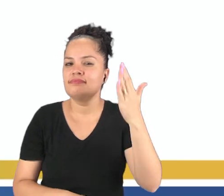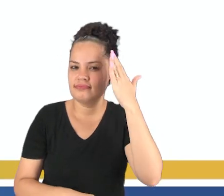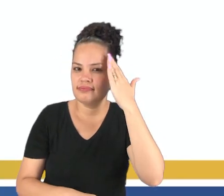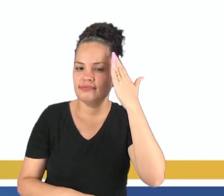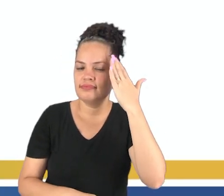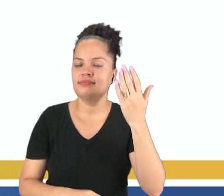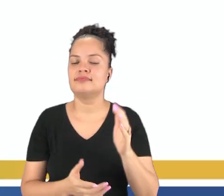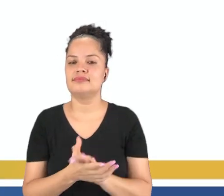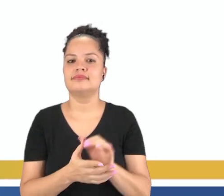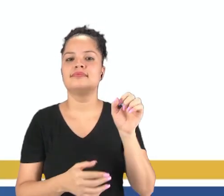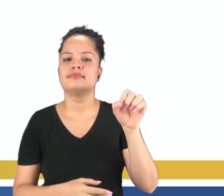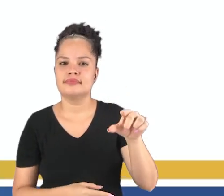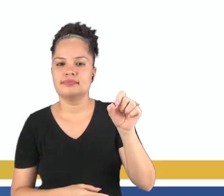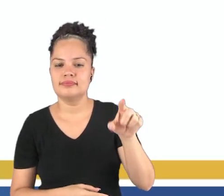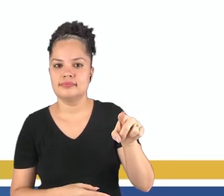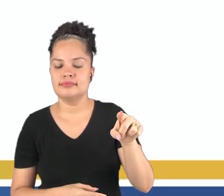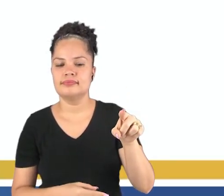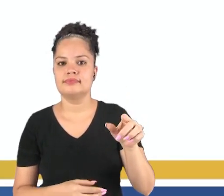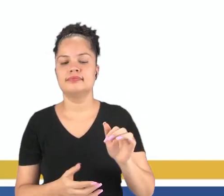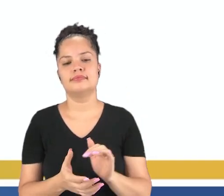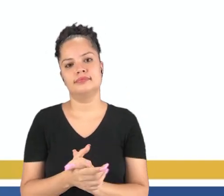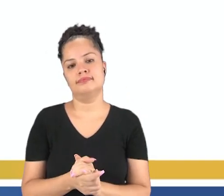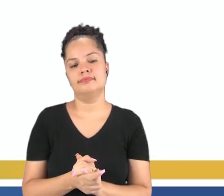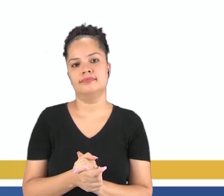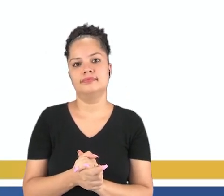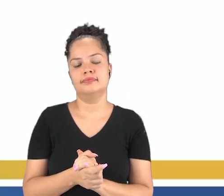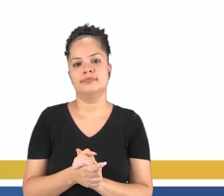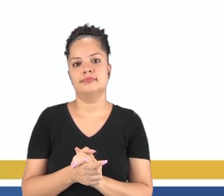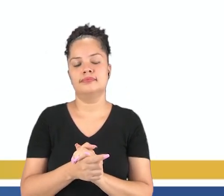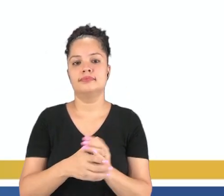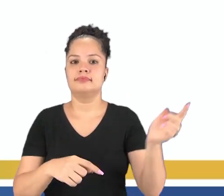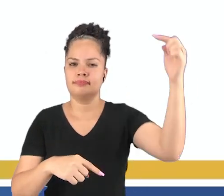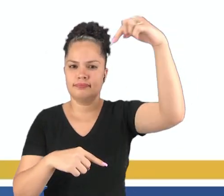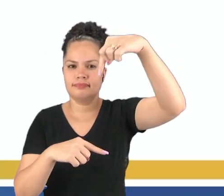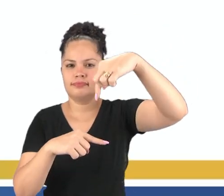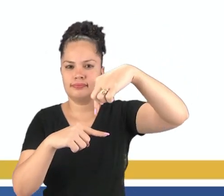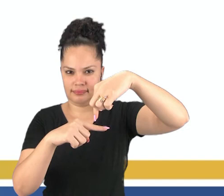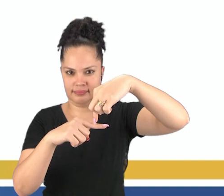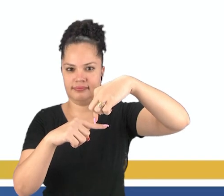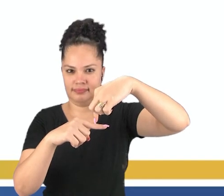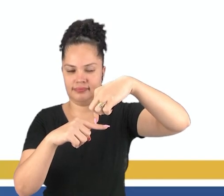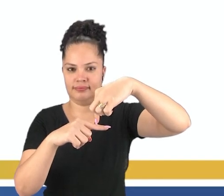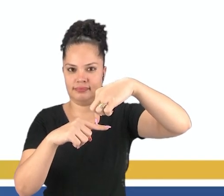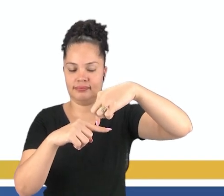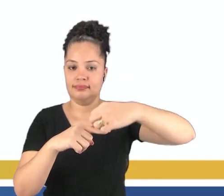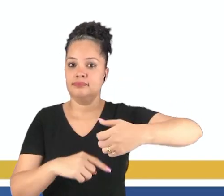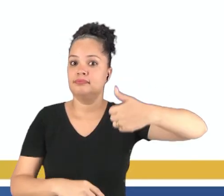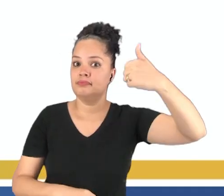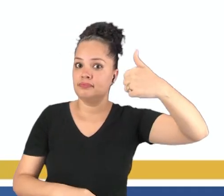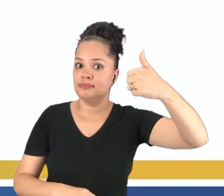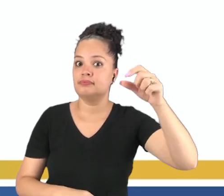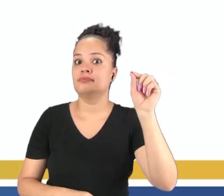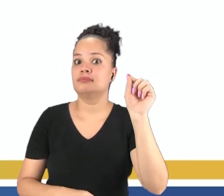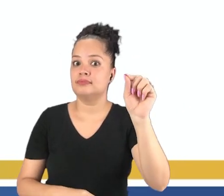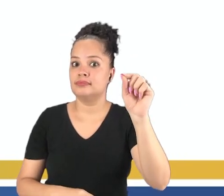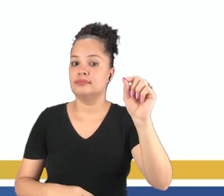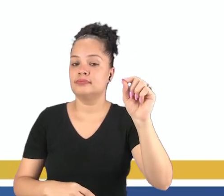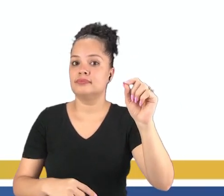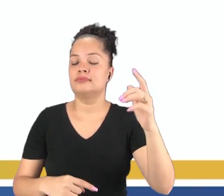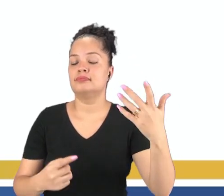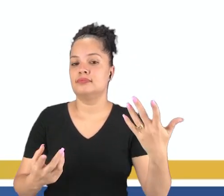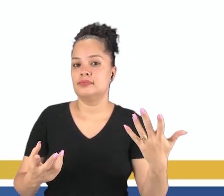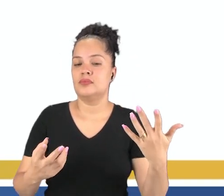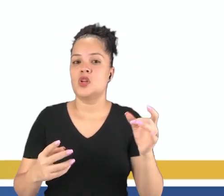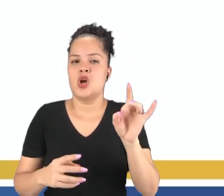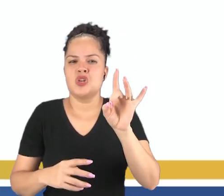vamos falar dos azuis, né? Então, para ser perpendicular, primeira coisa tem que ser concorrente. E não